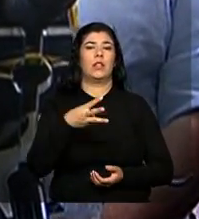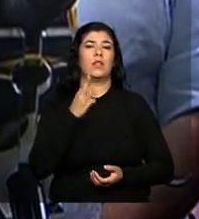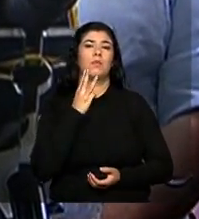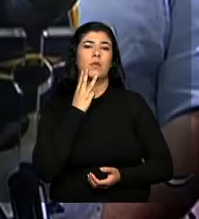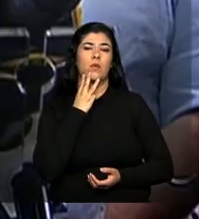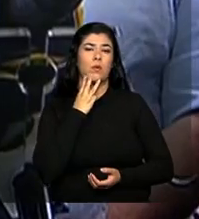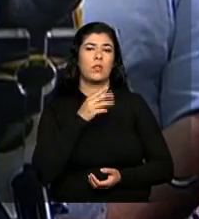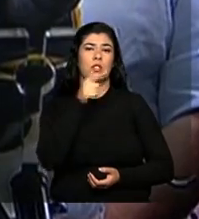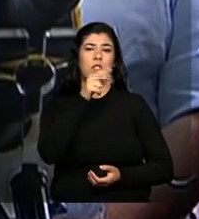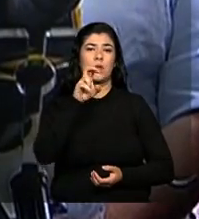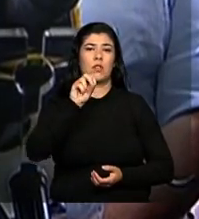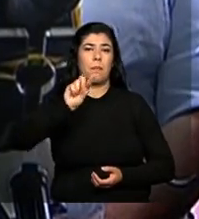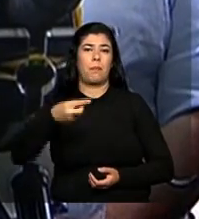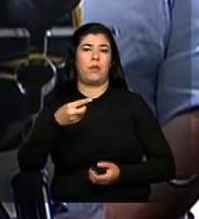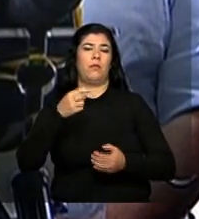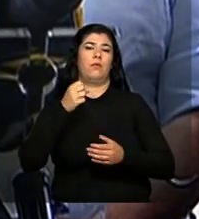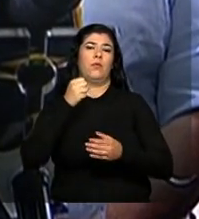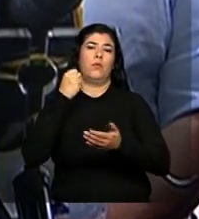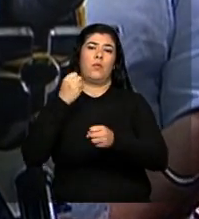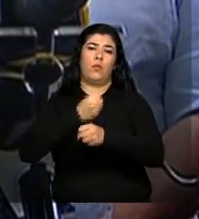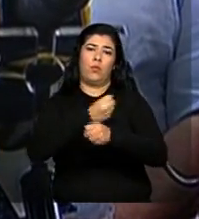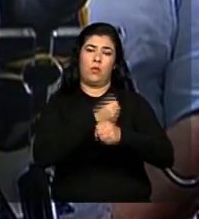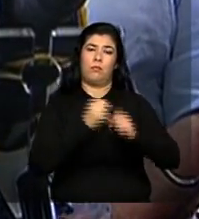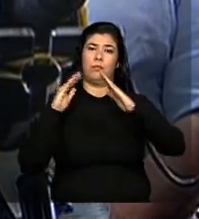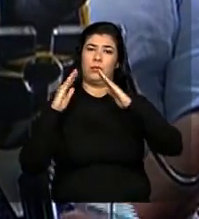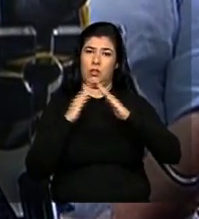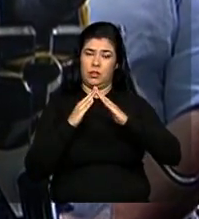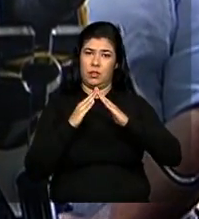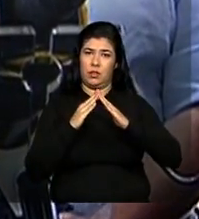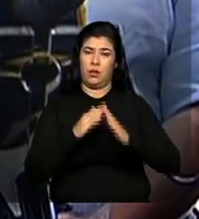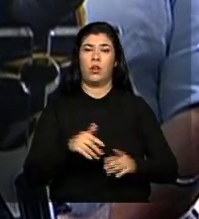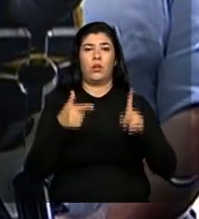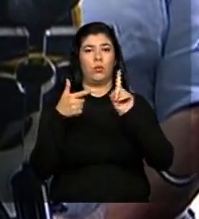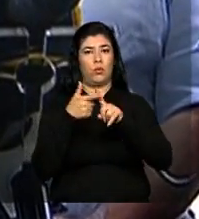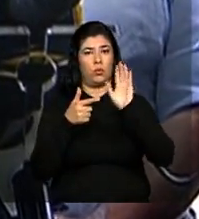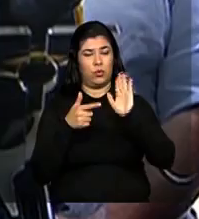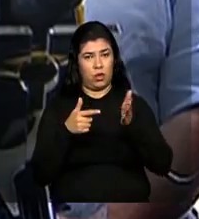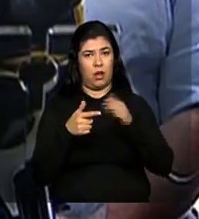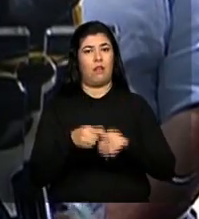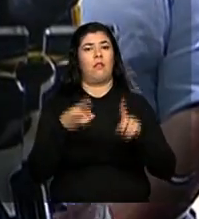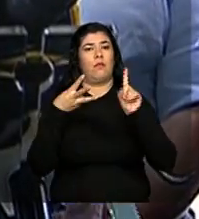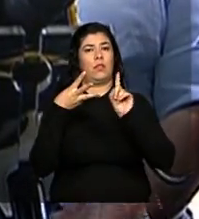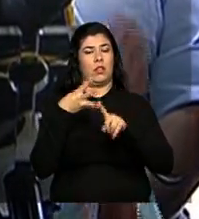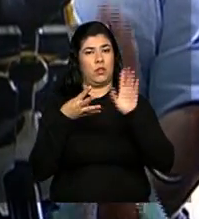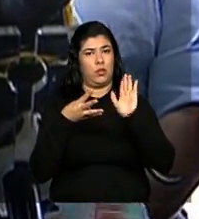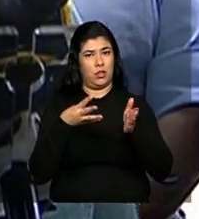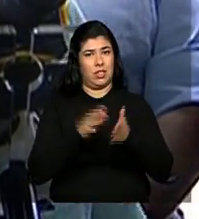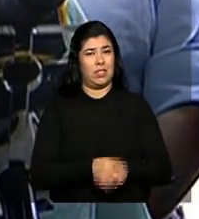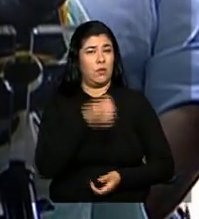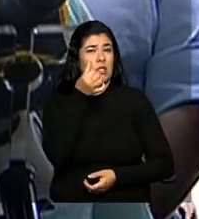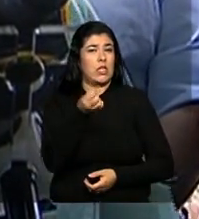3.750.000 moradias. Nós já chegamos a esse contrato. E agora vamos abrir mais 3 milhões. Serão